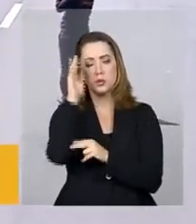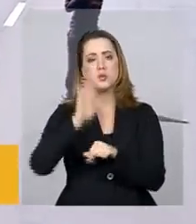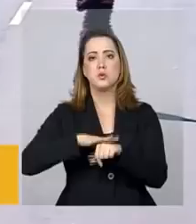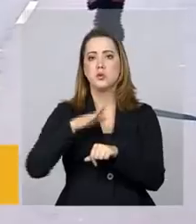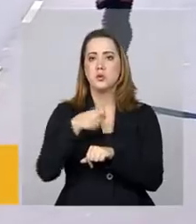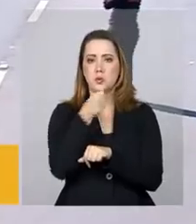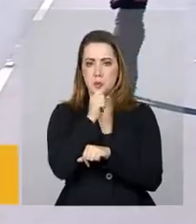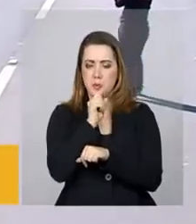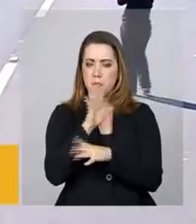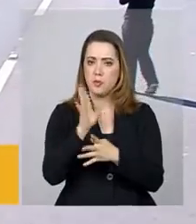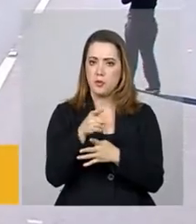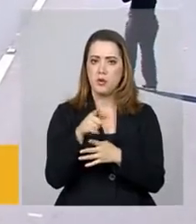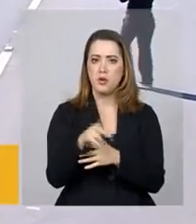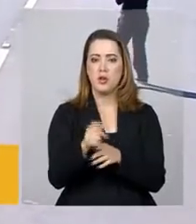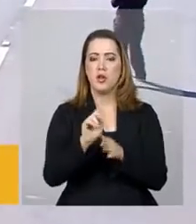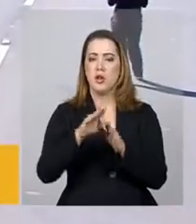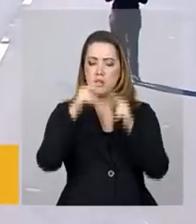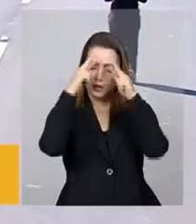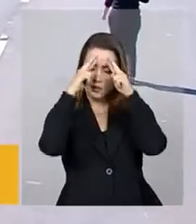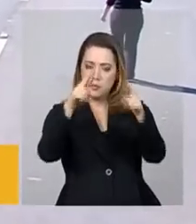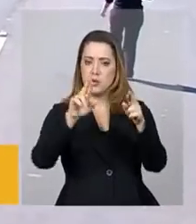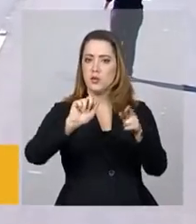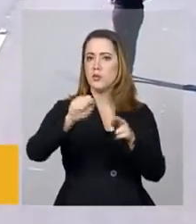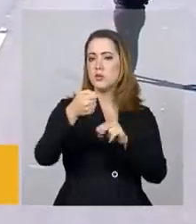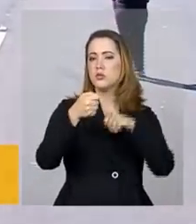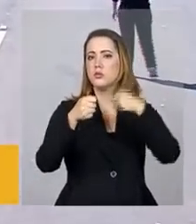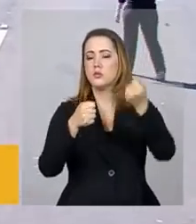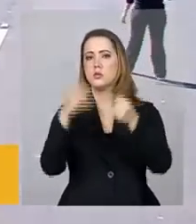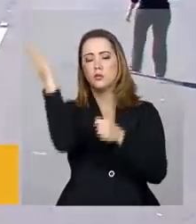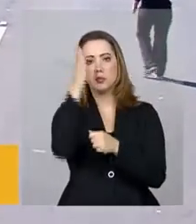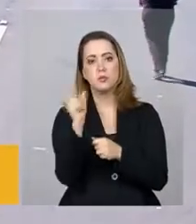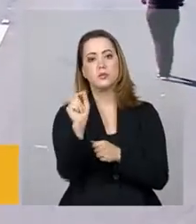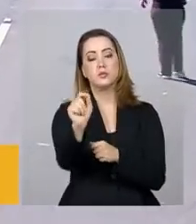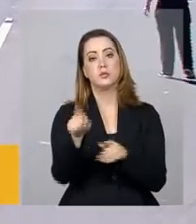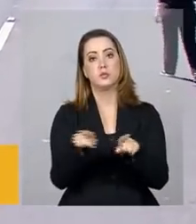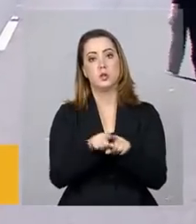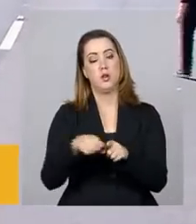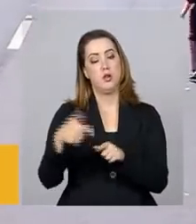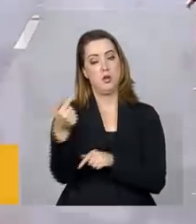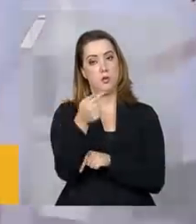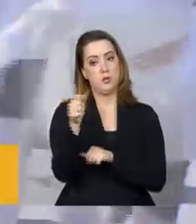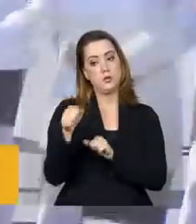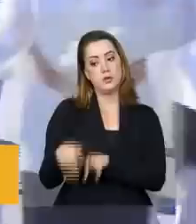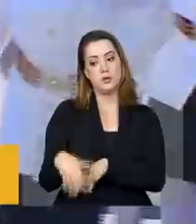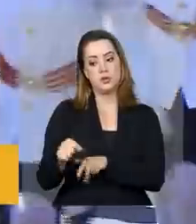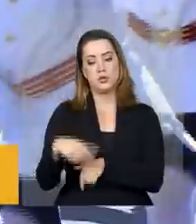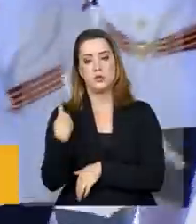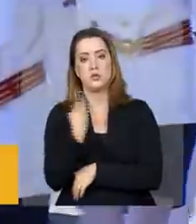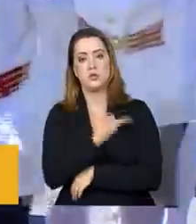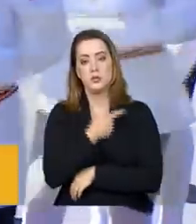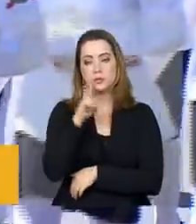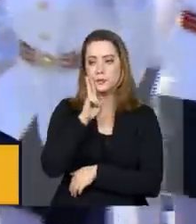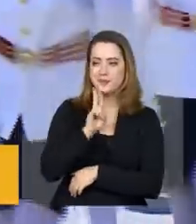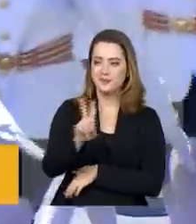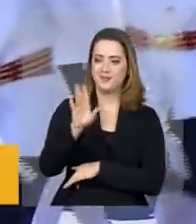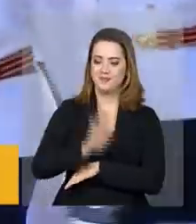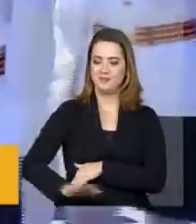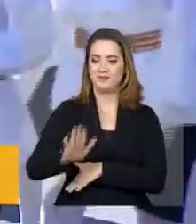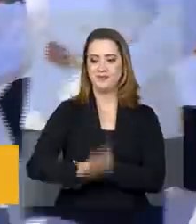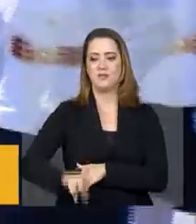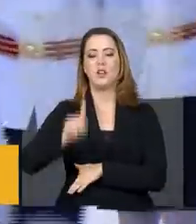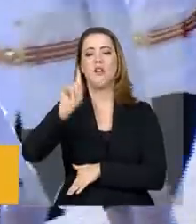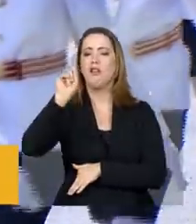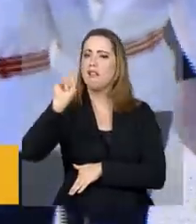isso é fundamental. E o desfile de 7 de setembro, como nós vimos as crianças participando inicialmente, é um